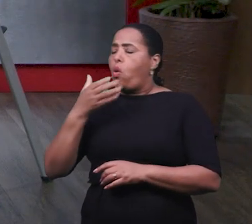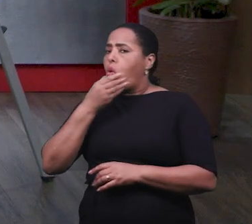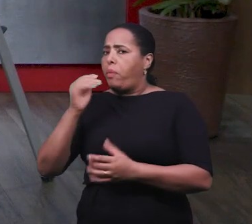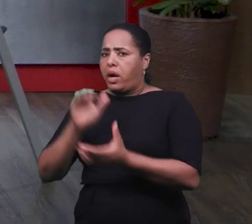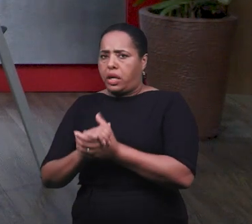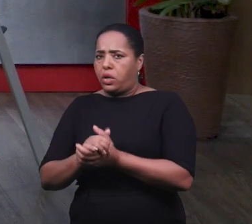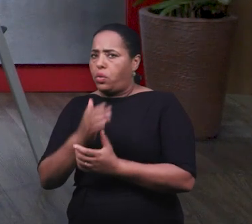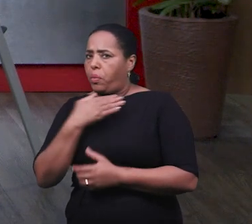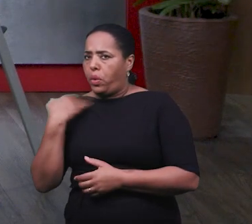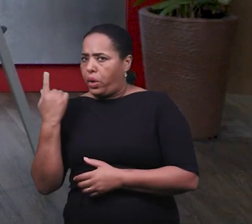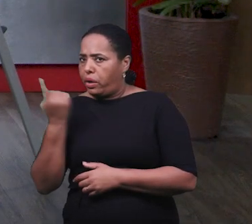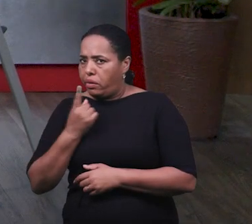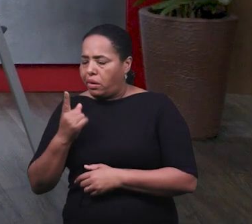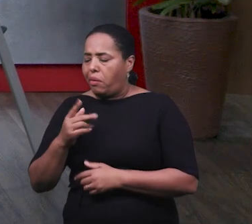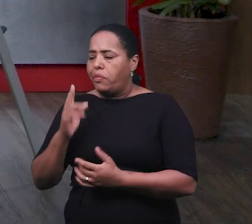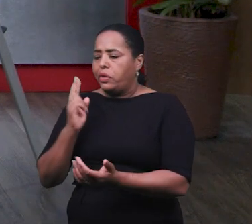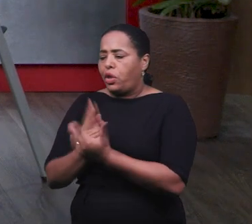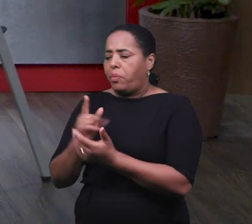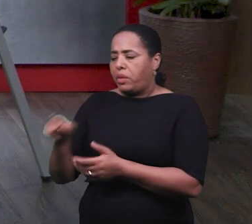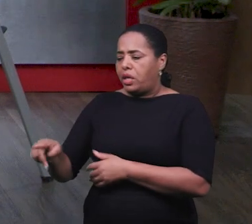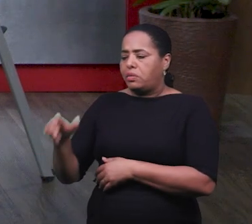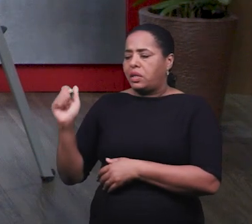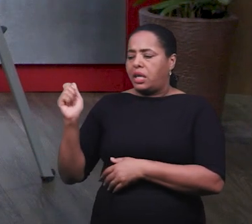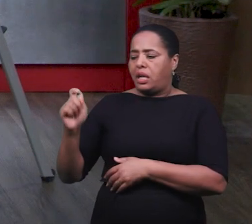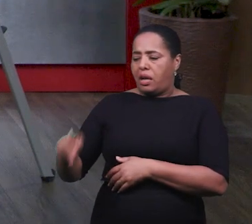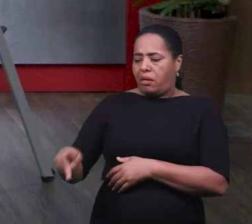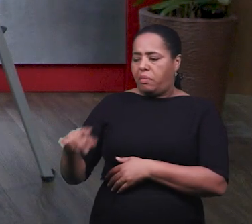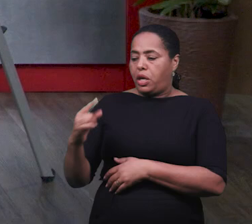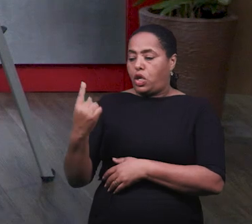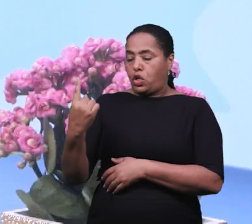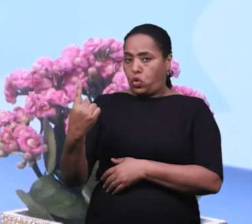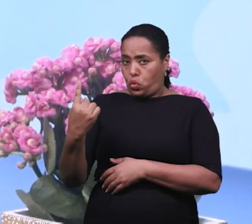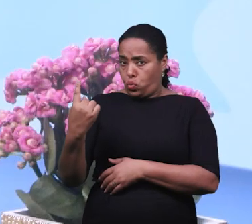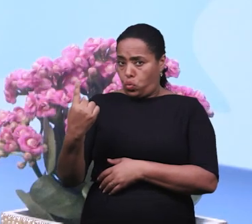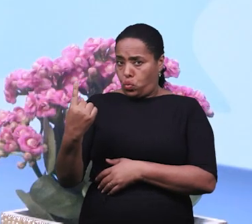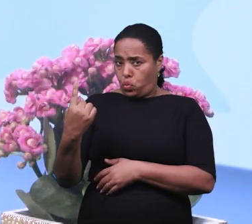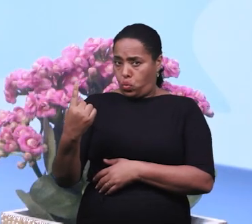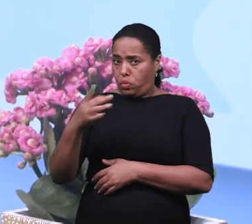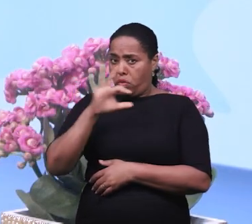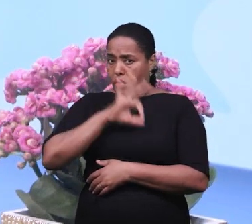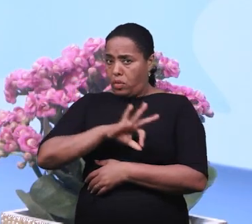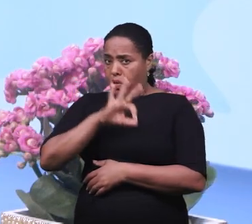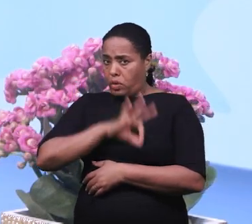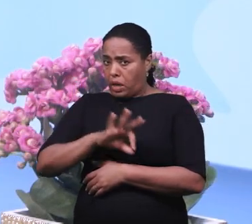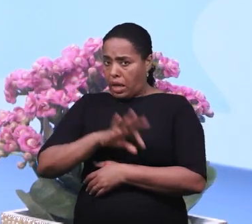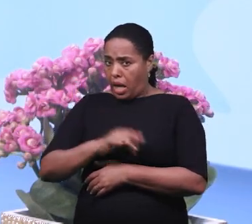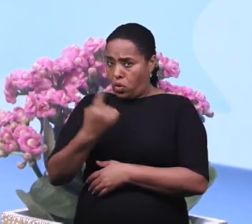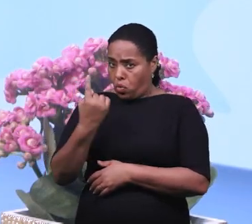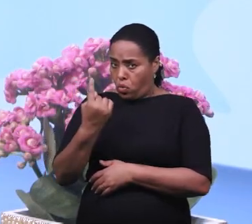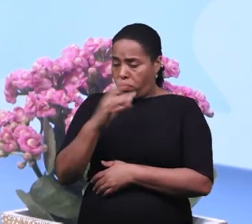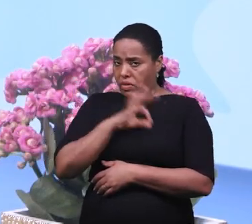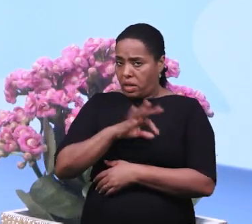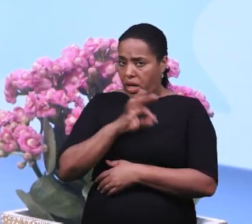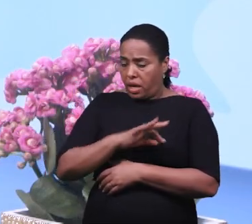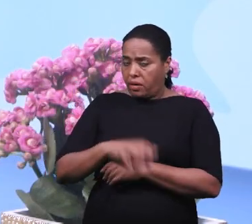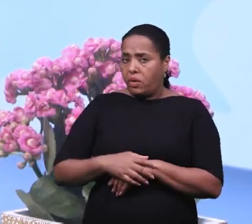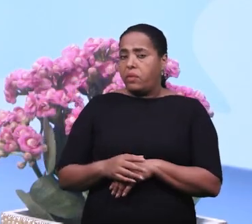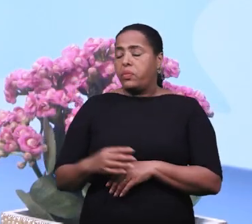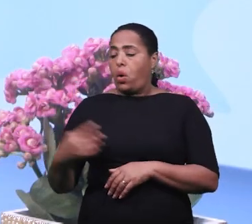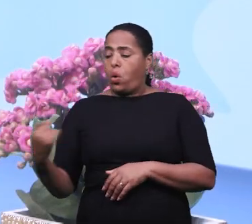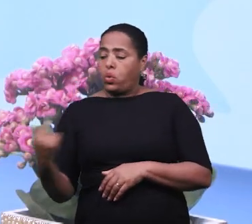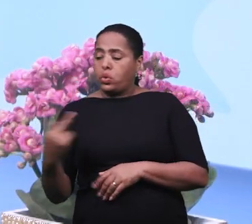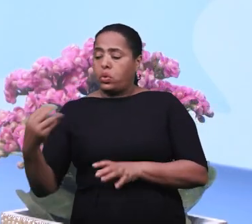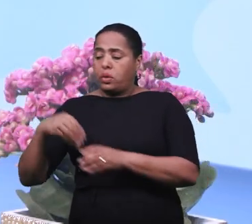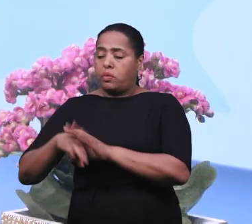certo. Mesmo que ele receba uma aposentadoria que seja de um salário mínimo, tá? E moram só os dois dentro de casa, ou